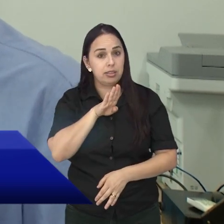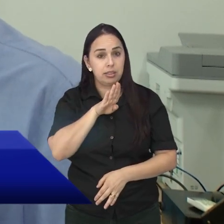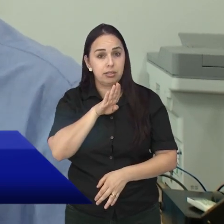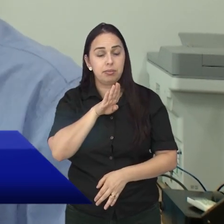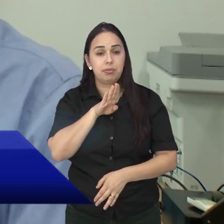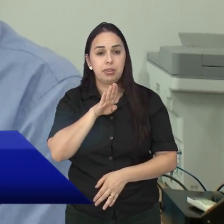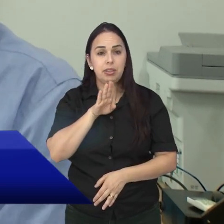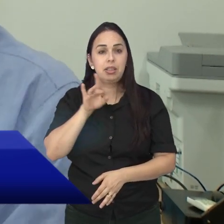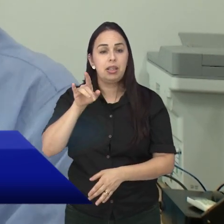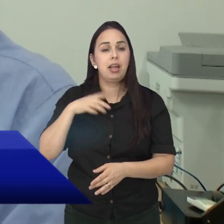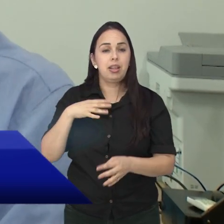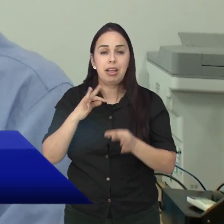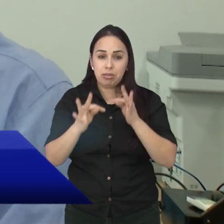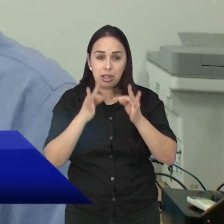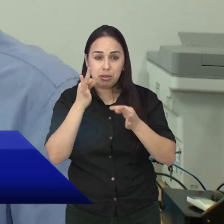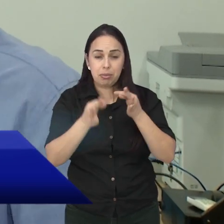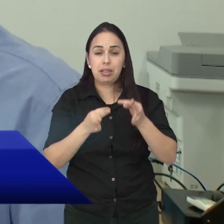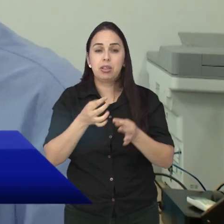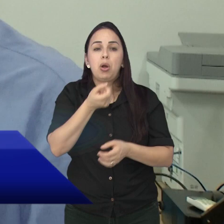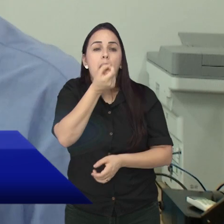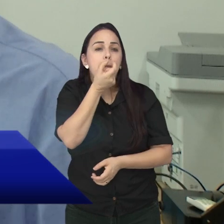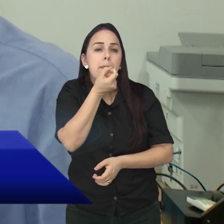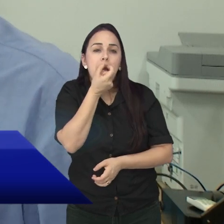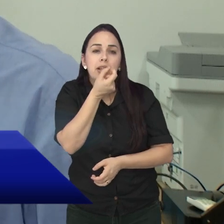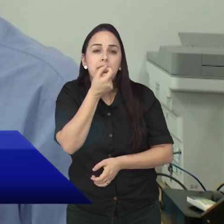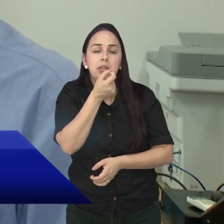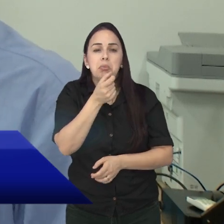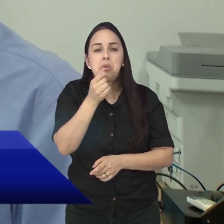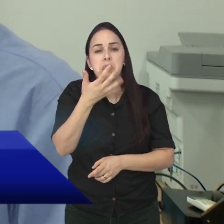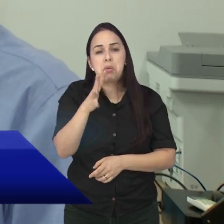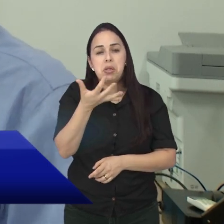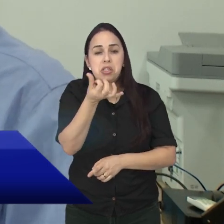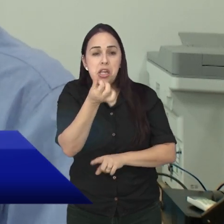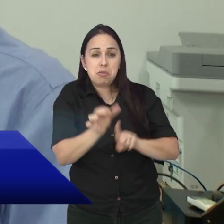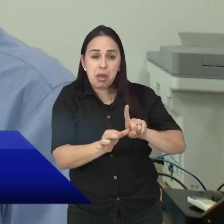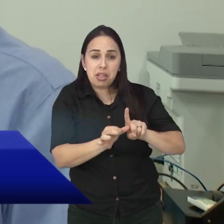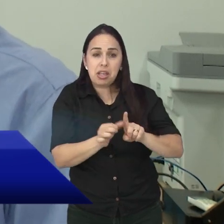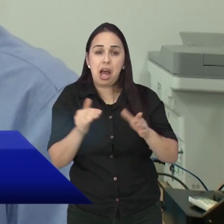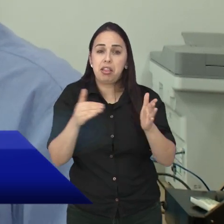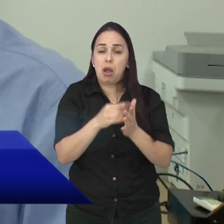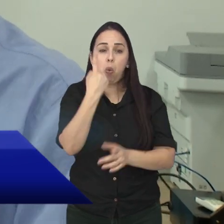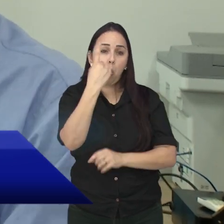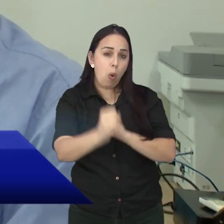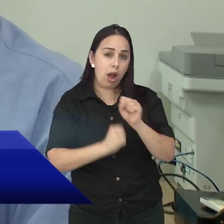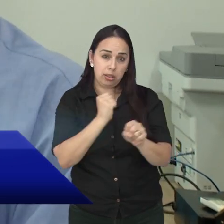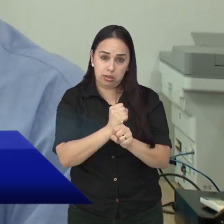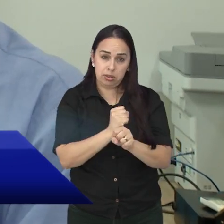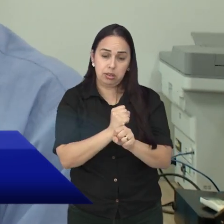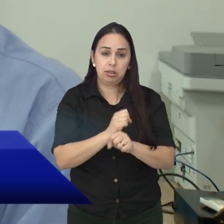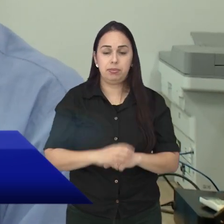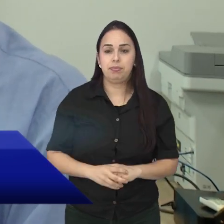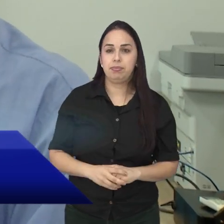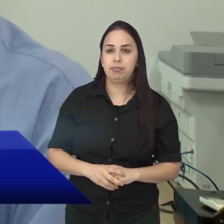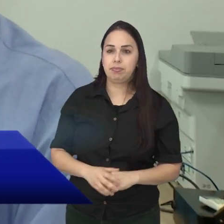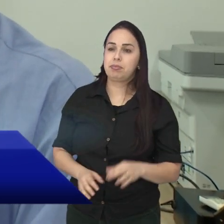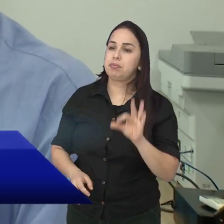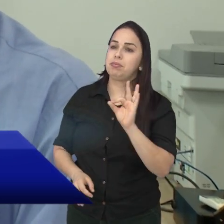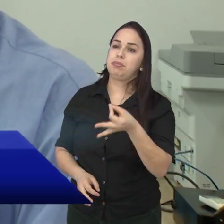No CTP, normalmente é feito tratamento por uma medicação que dura em torno de 6 meses a 12 meses, que é uma